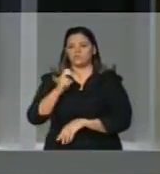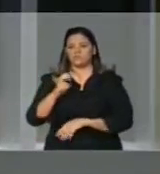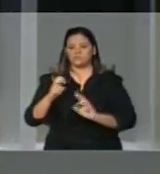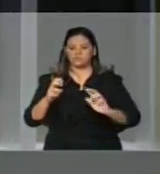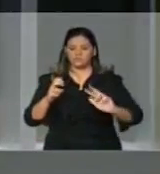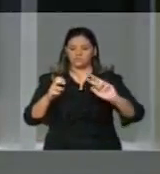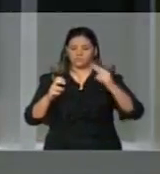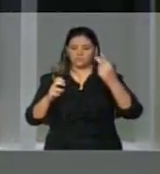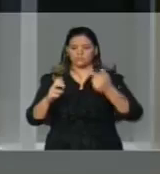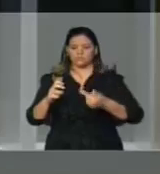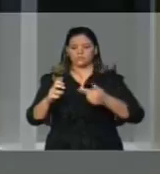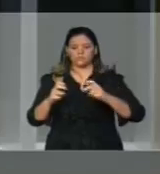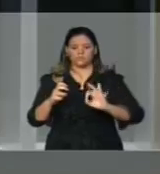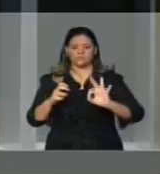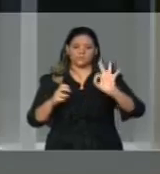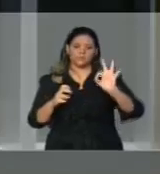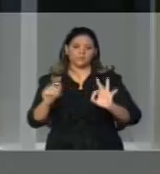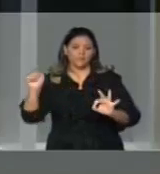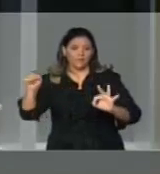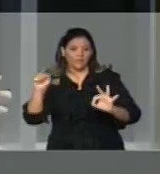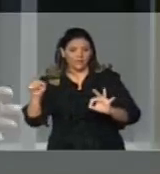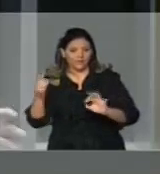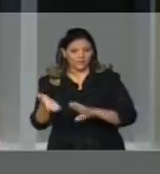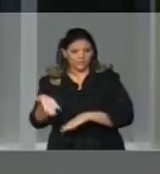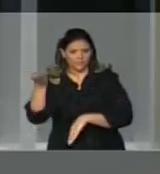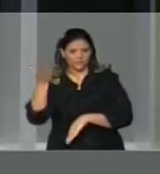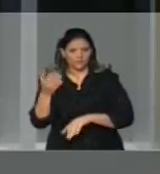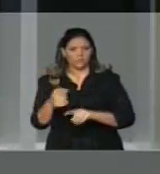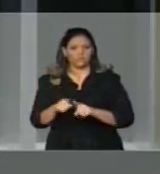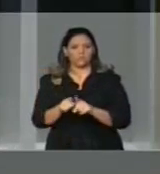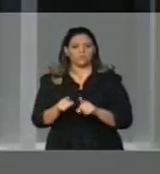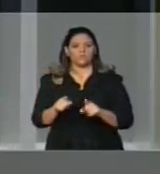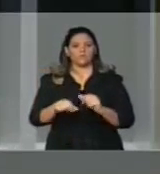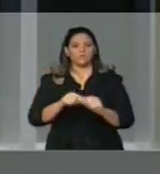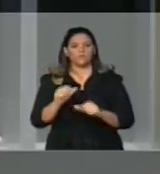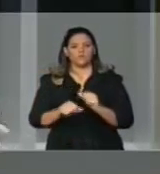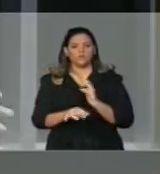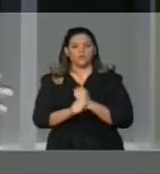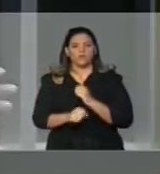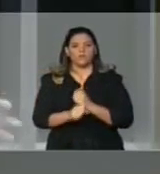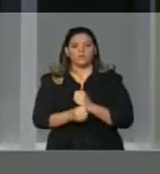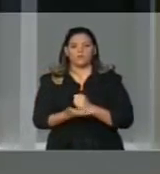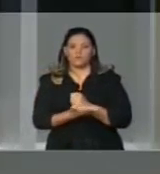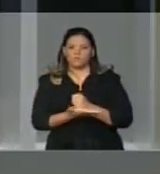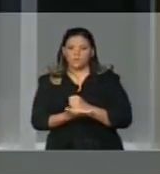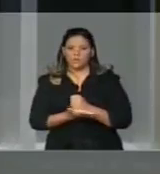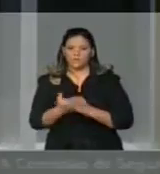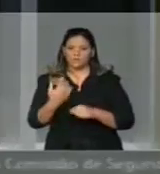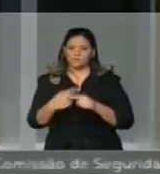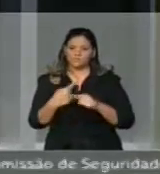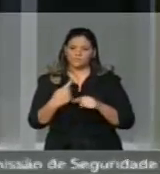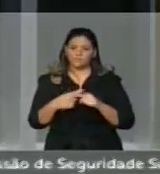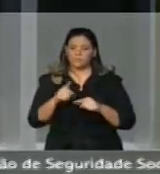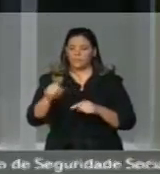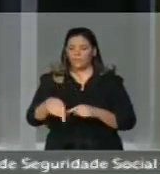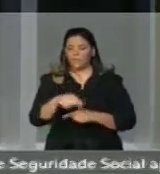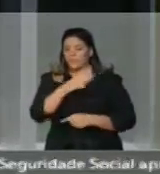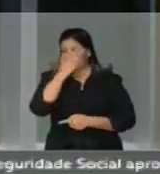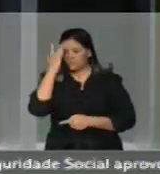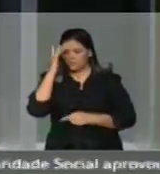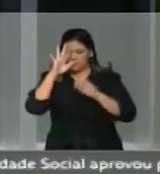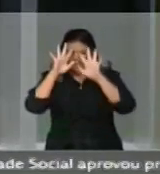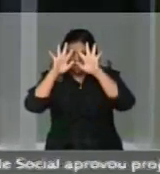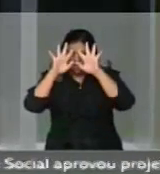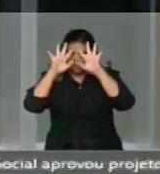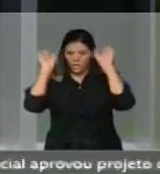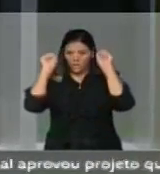25%. E mais ainda, mudando a base de cálculo, fazendo com que o consumidor acreano ele pague um imposto